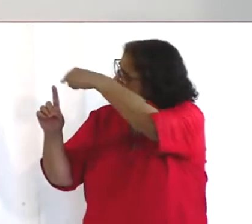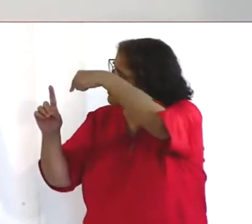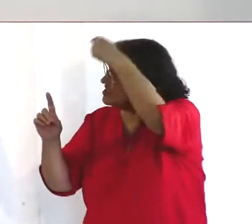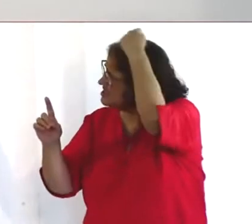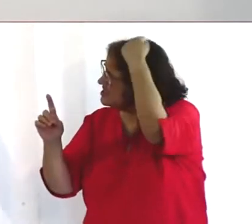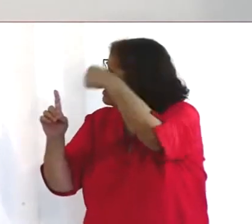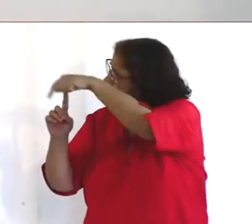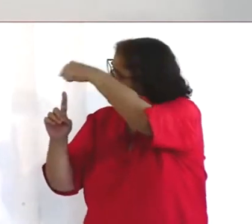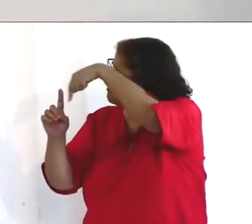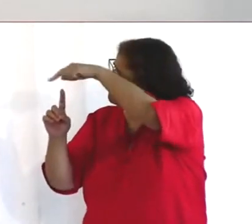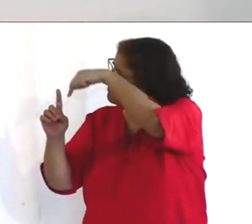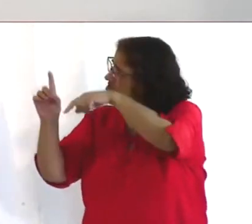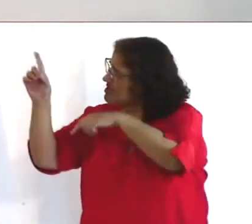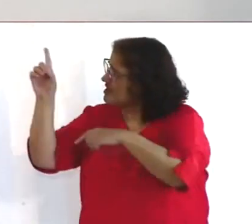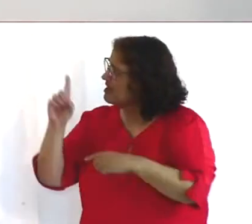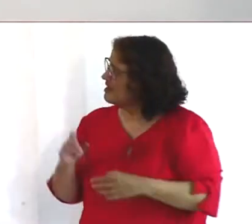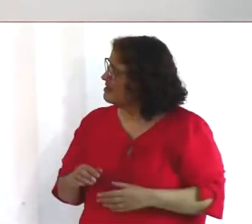Deus.